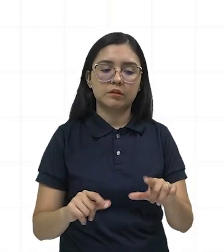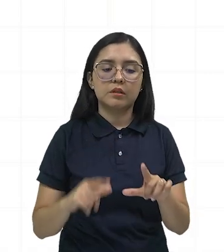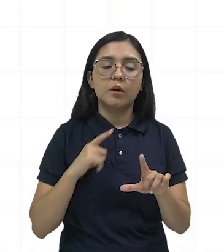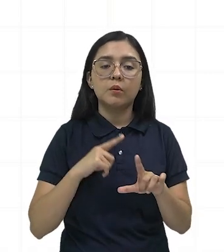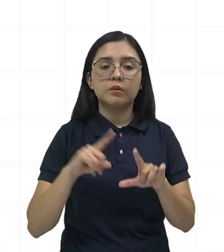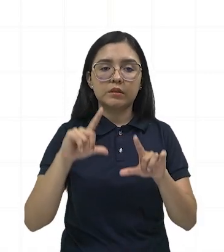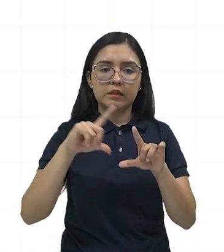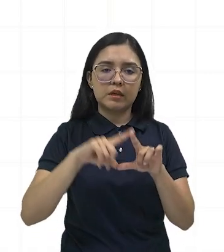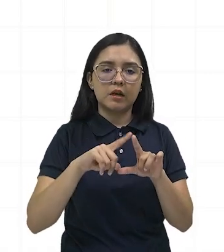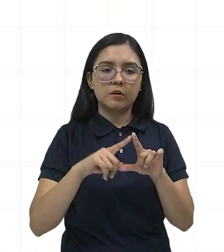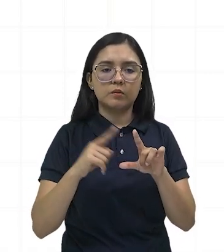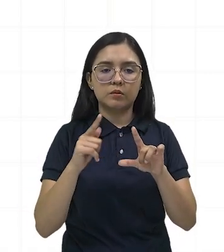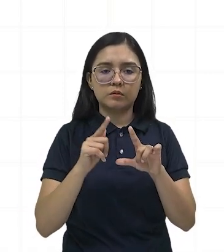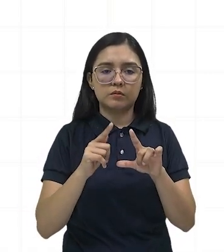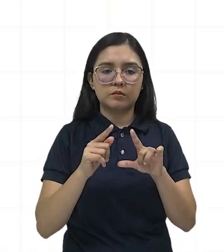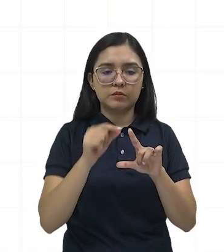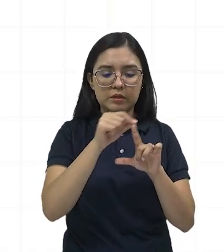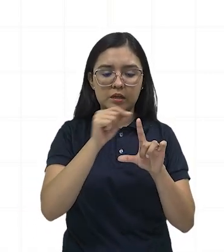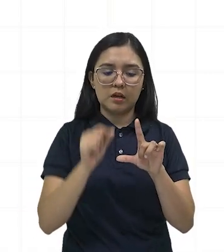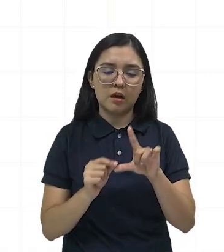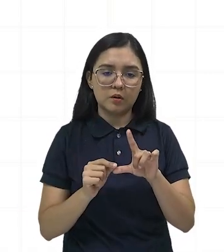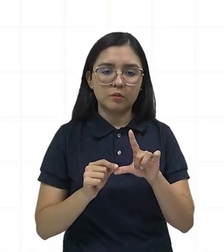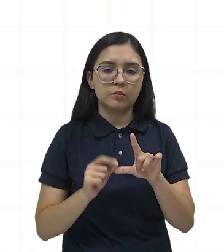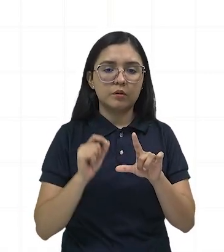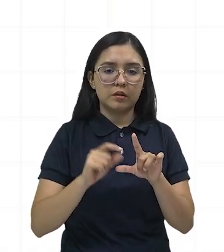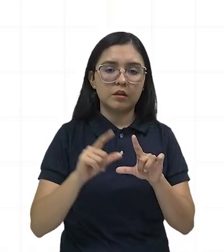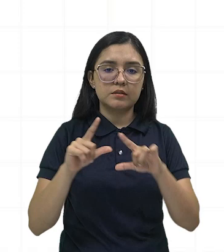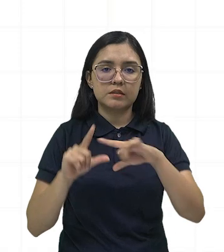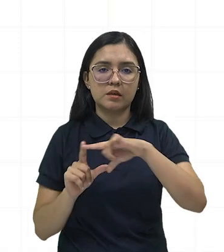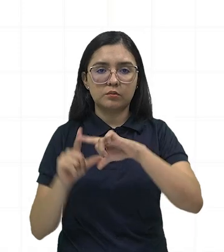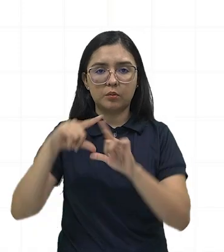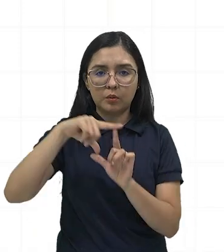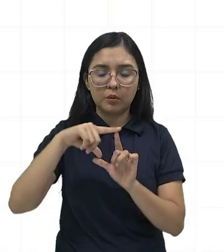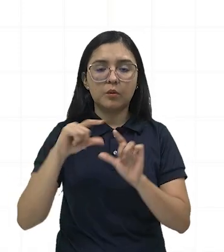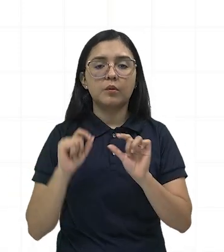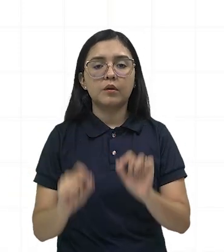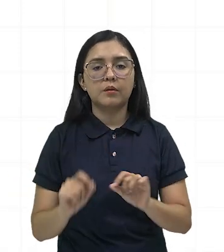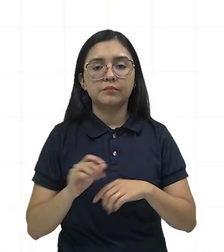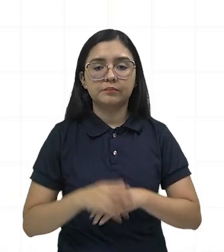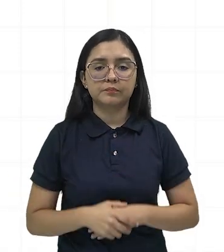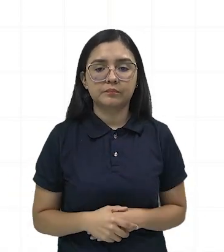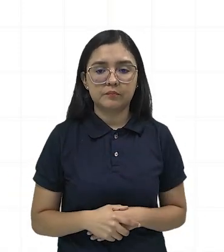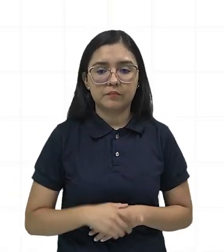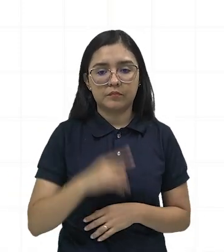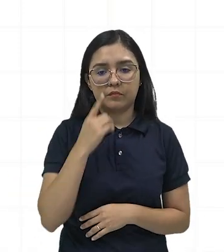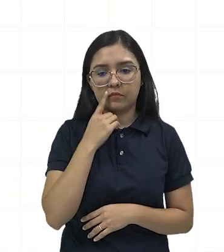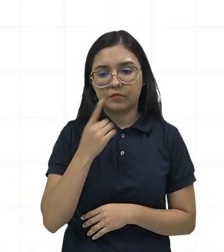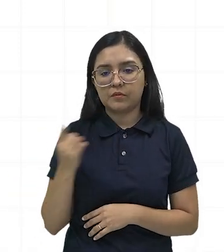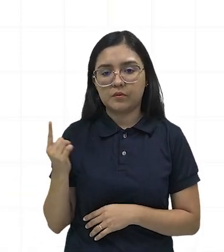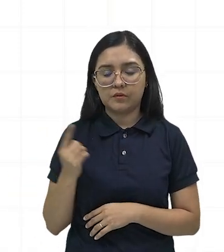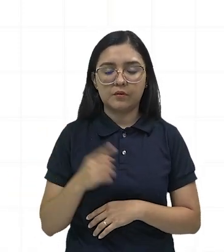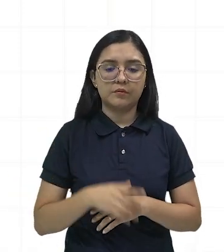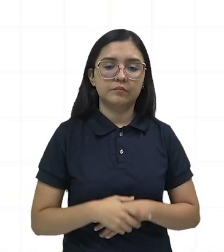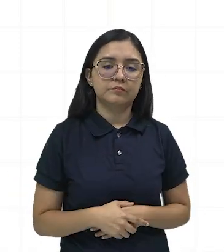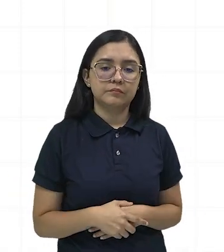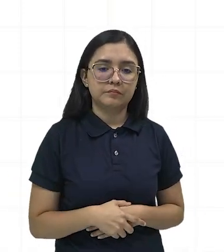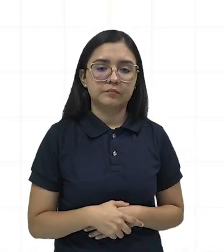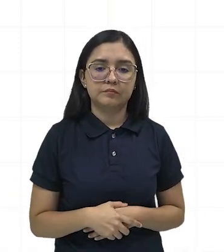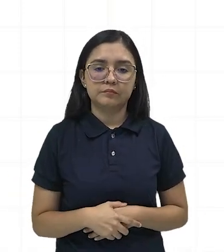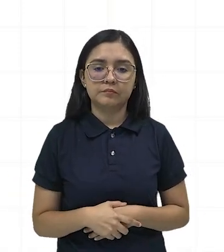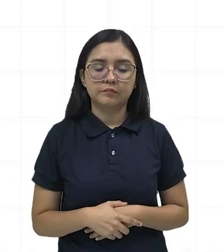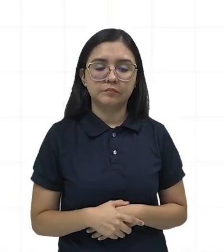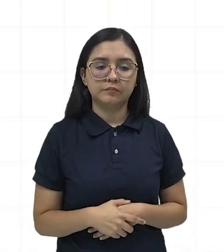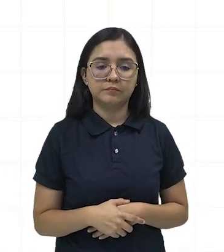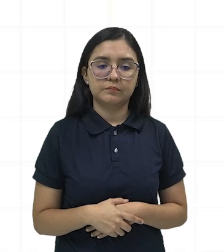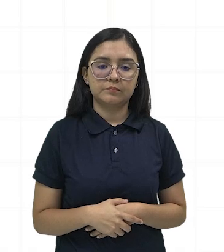rotacionarmos aqui, girarmos ele, essa rotação é como se nós fixarmos um ponto